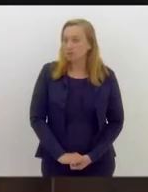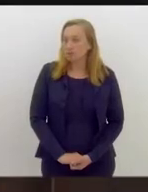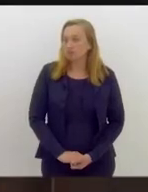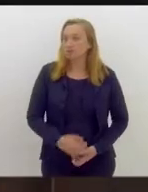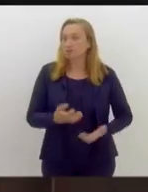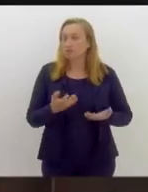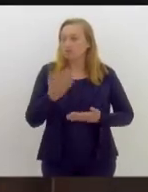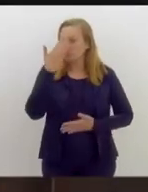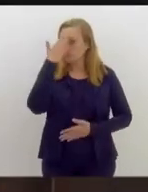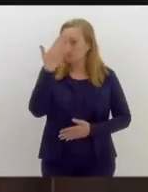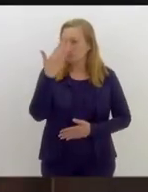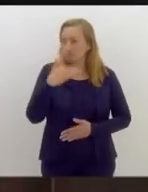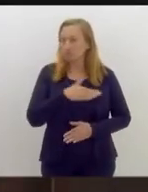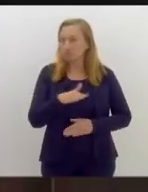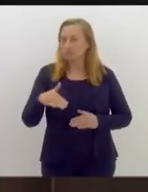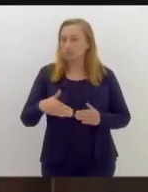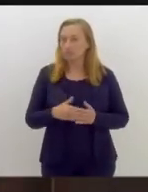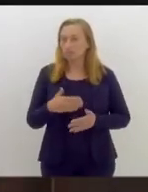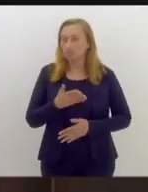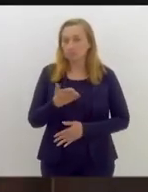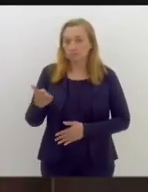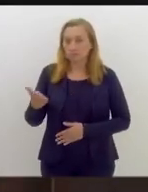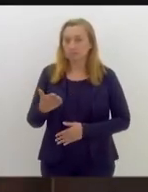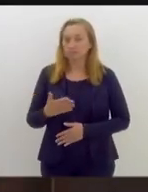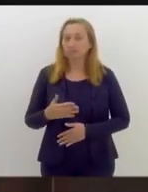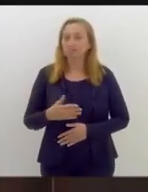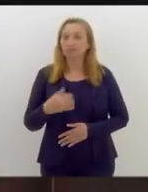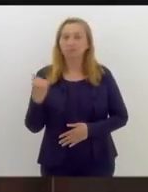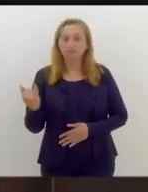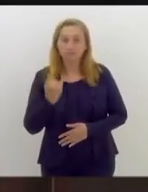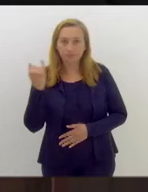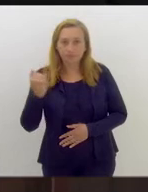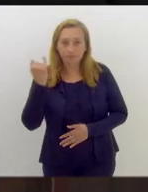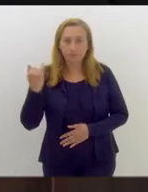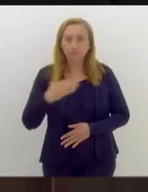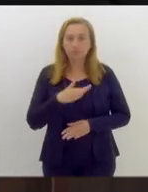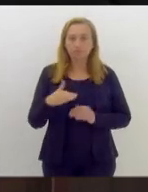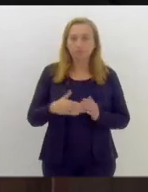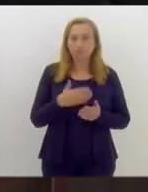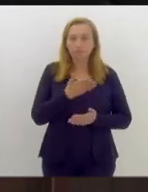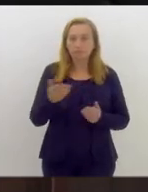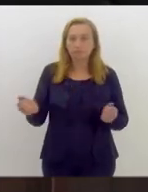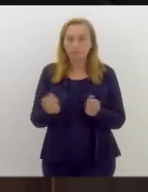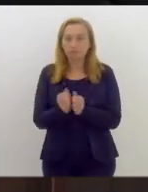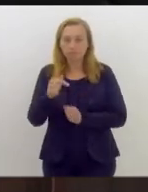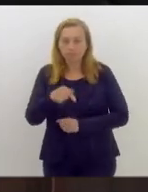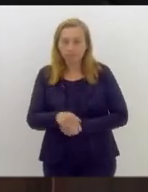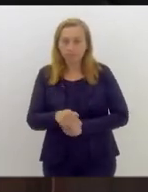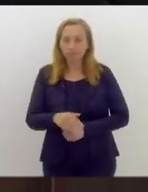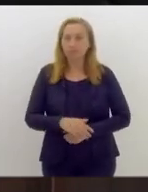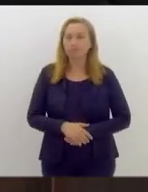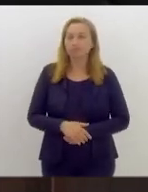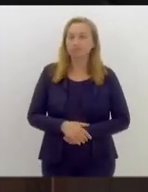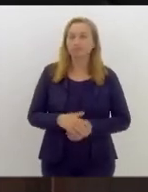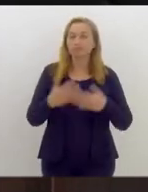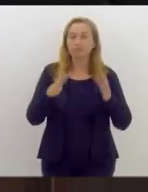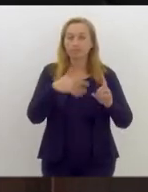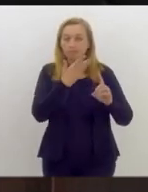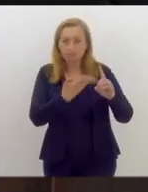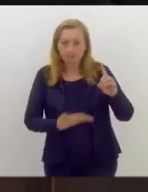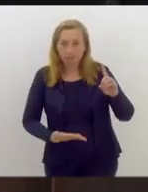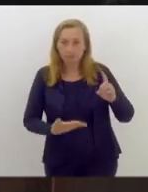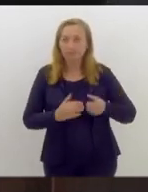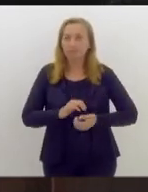Quero agradecer a presença de todos, dizer o quanto é importante todos vocês estarem aqui prestigiando aos